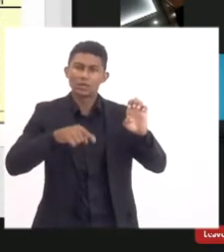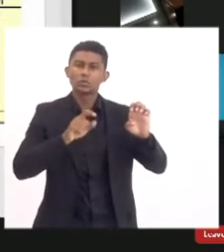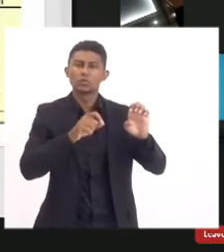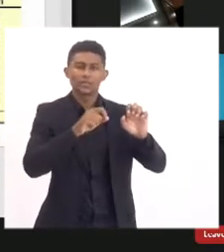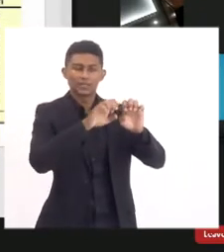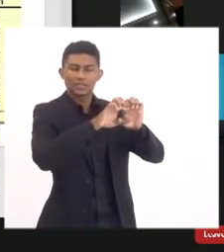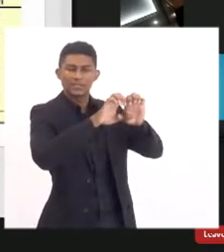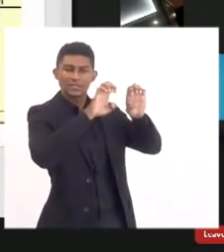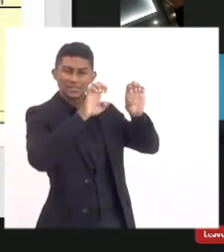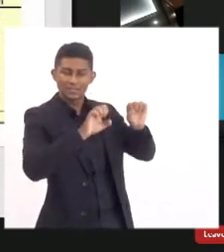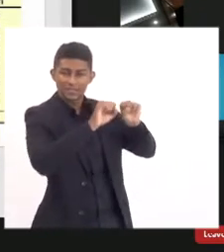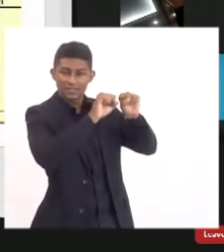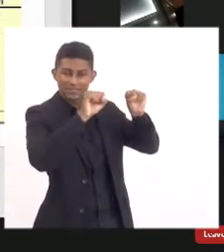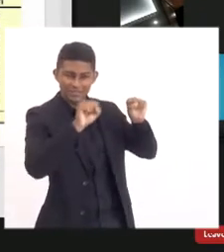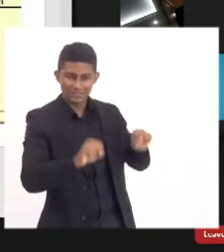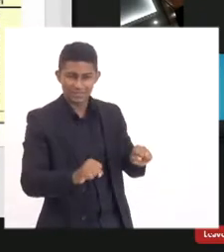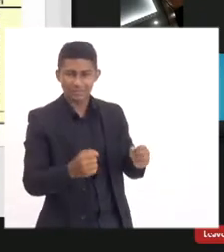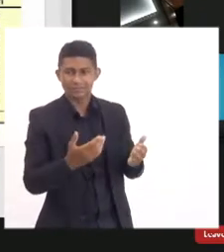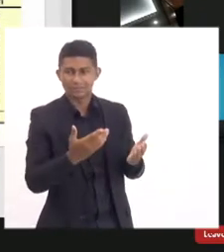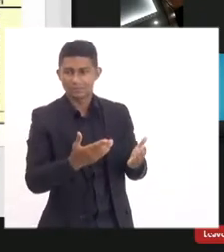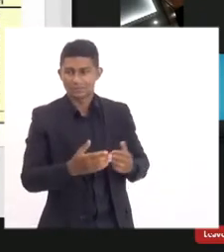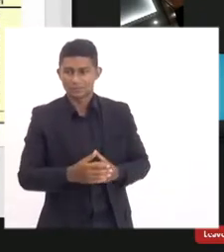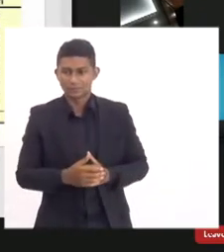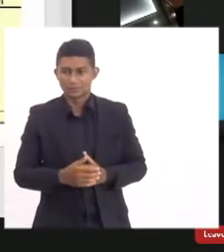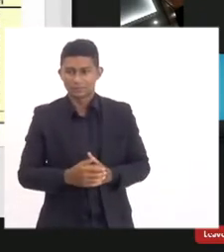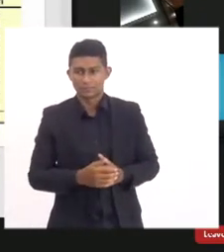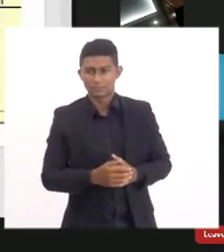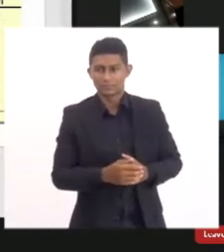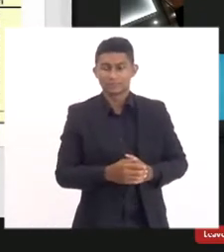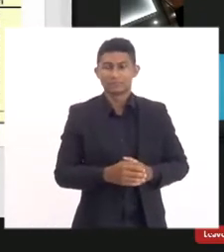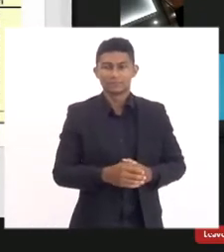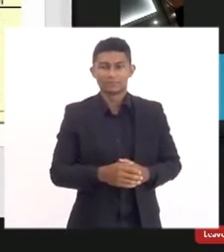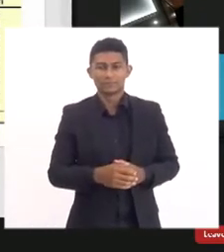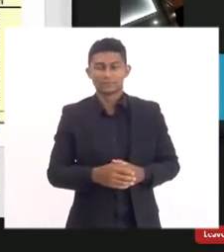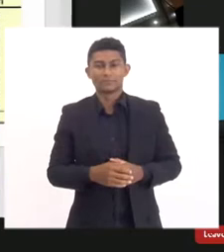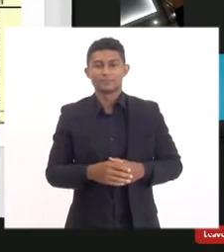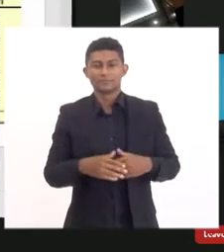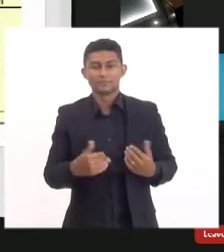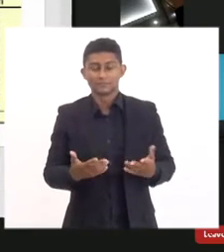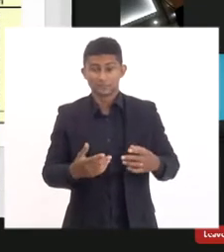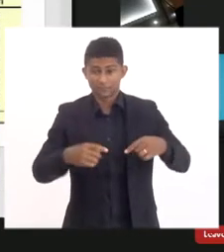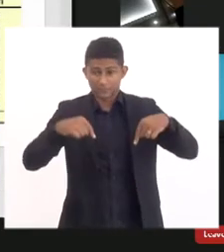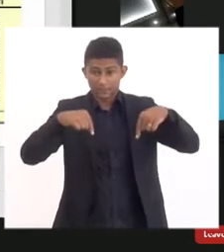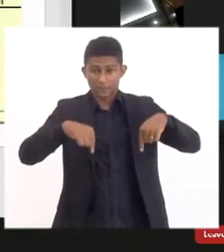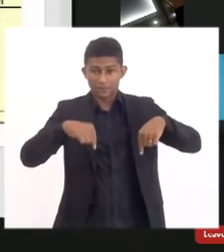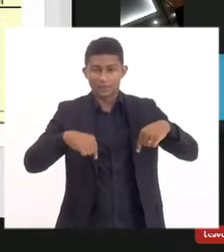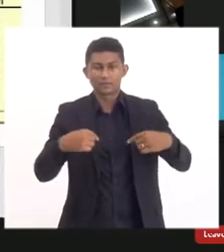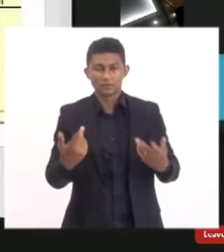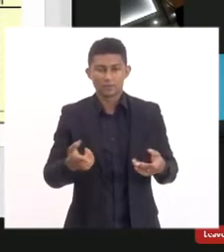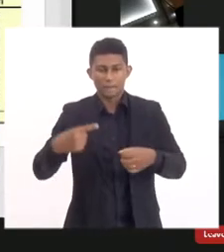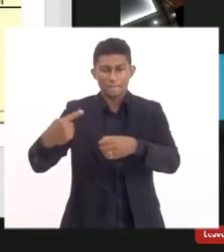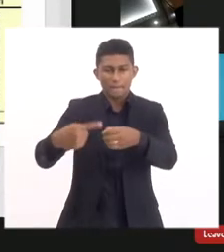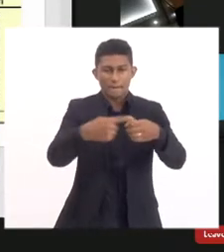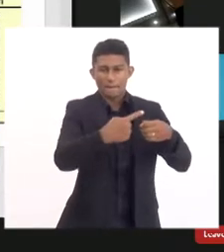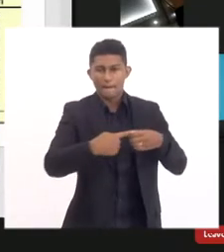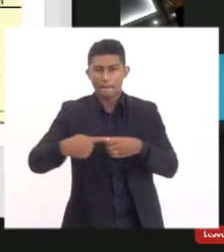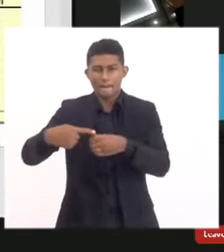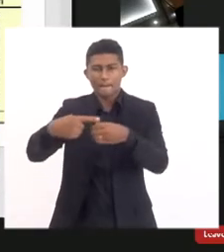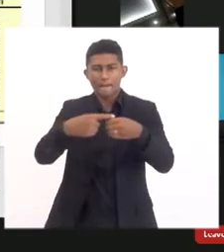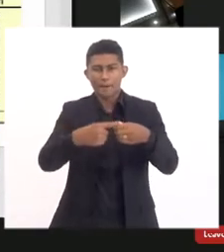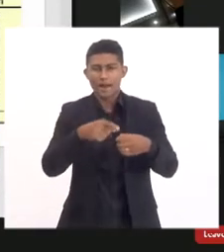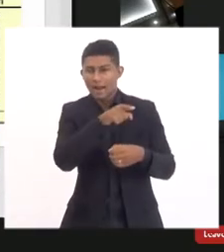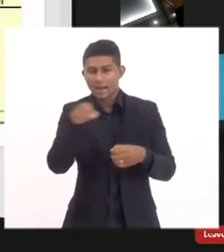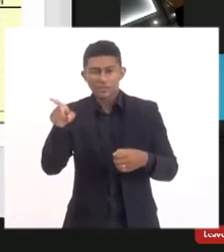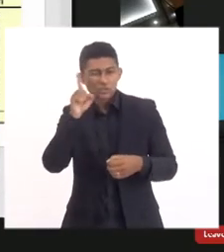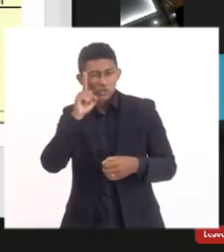de regulação, das unidades que são leitos regulados. E aqui embaixo, os municípios informam diariamente como está a ocupação